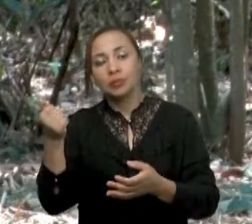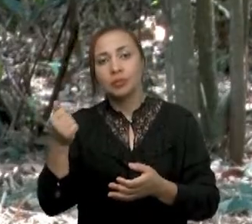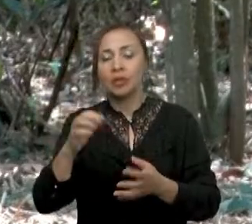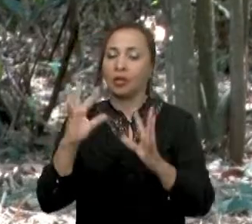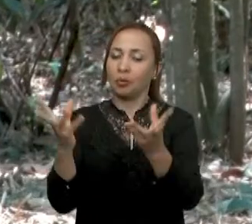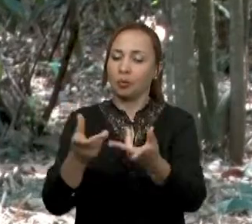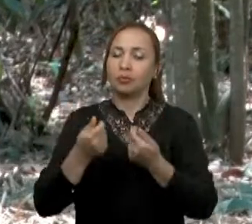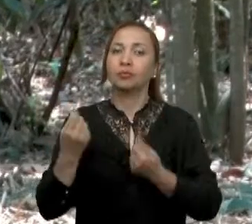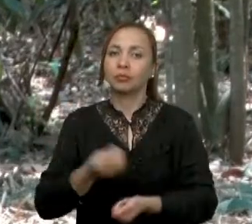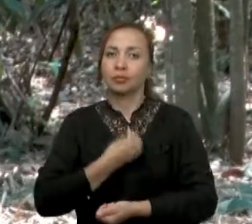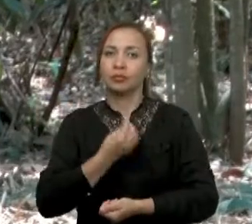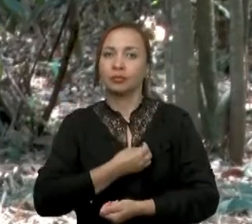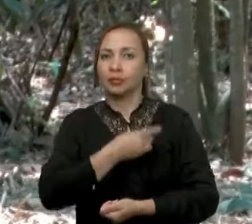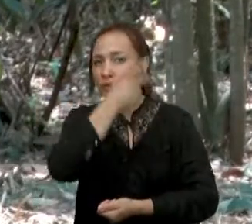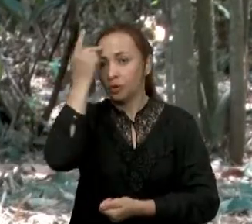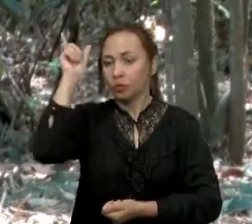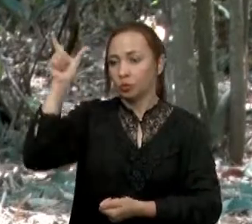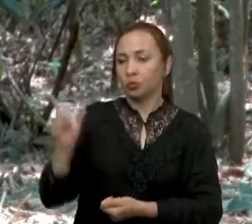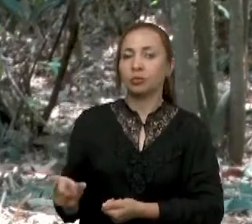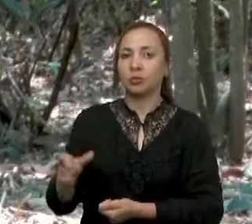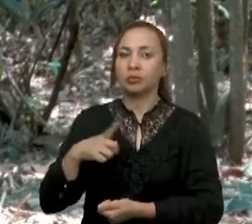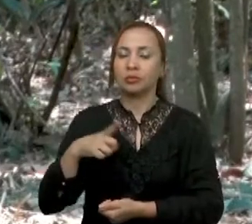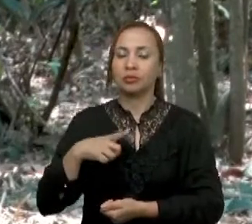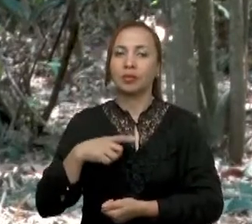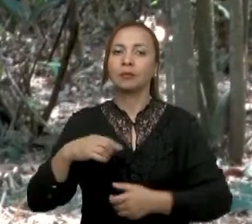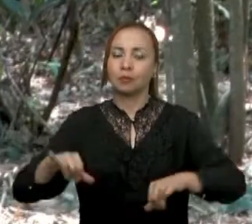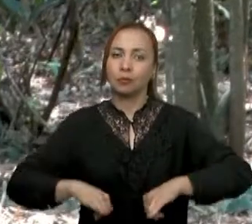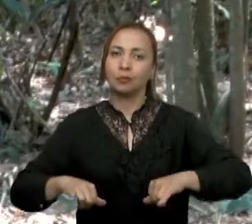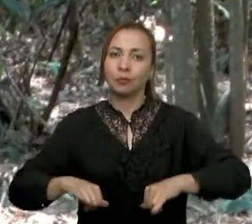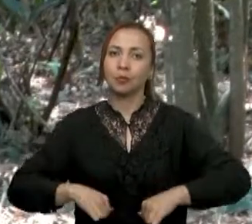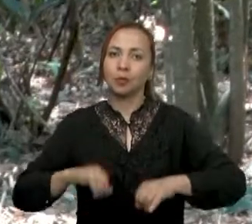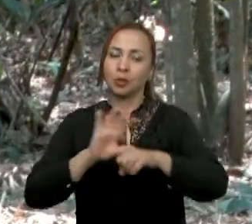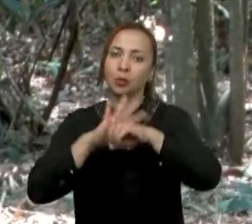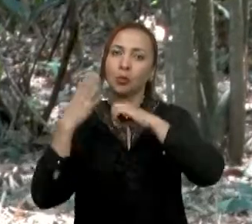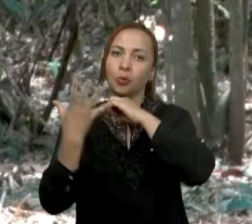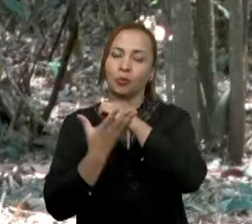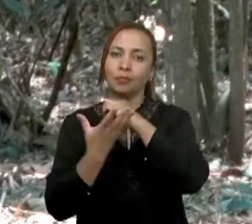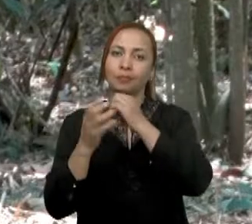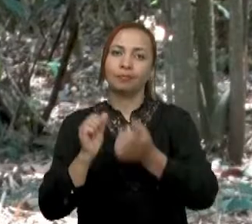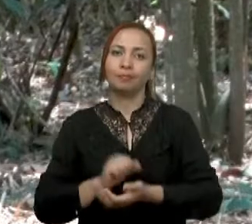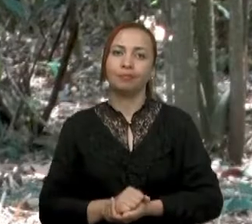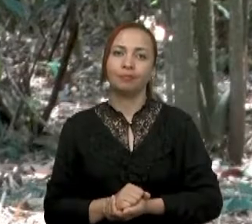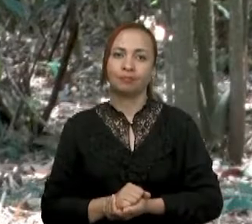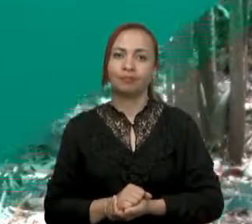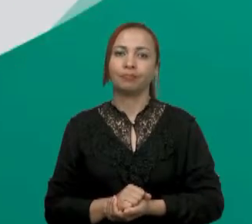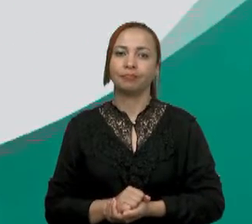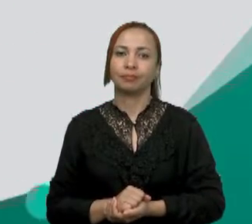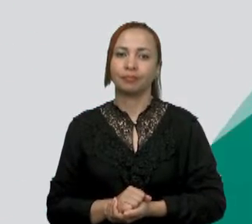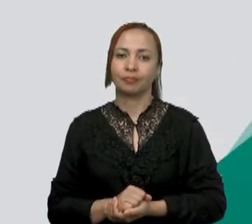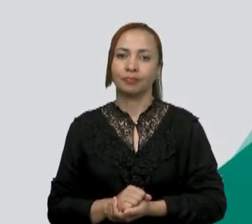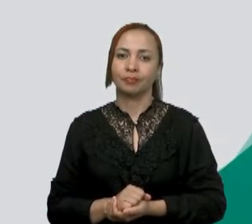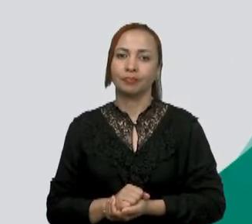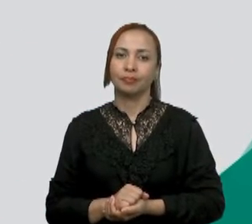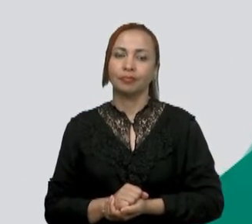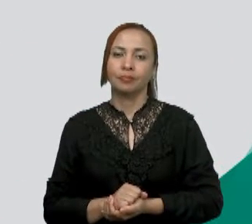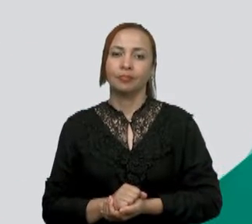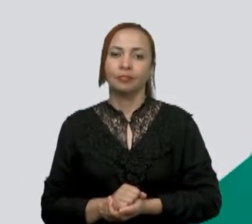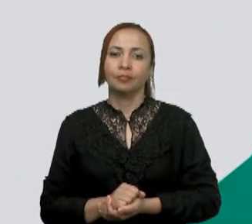EA melhoria da qualidade de vida de pacientes com sequelas deixadas pelo novo coronavírus e